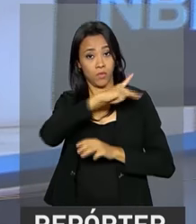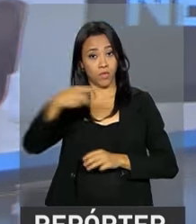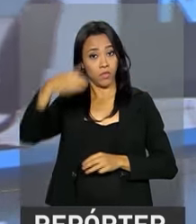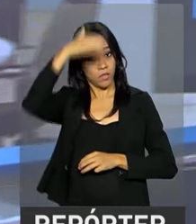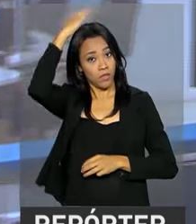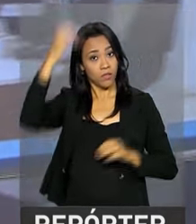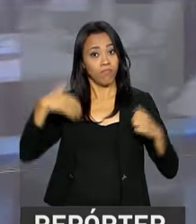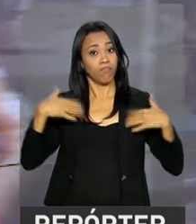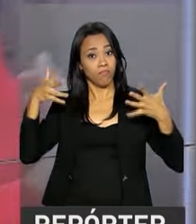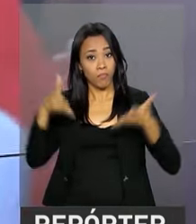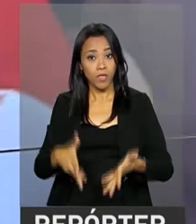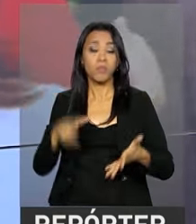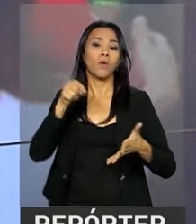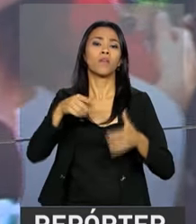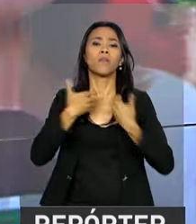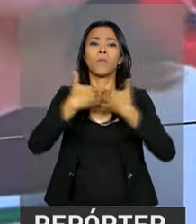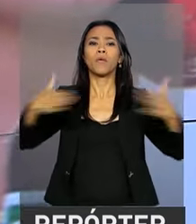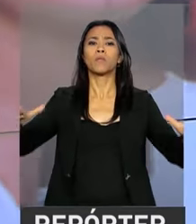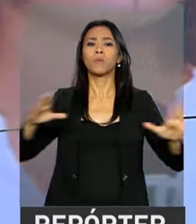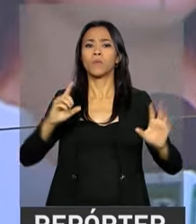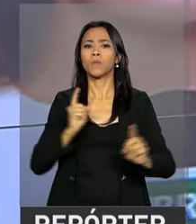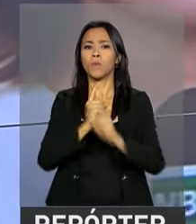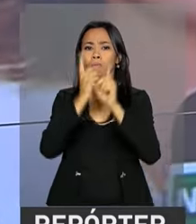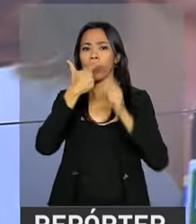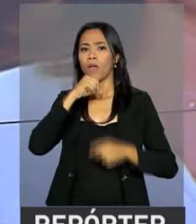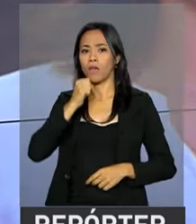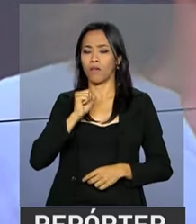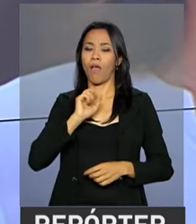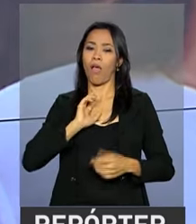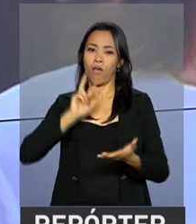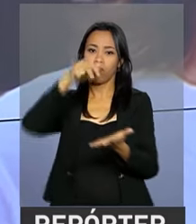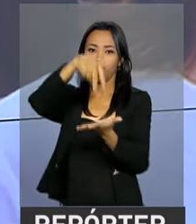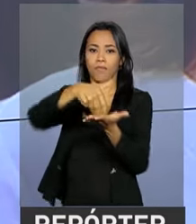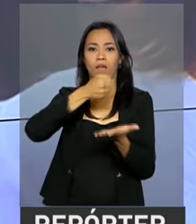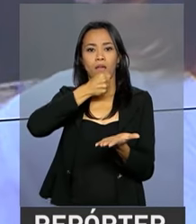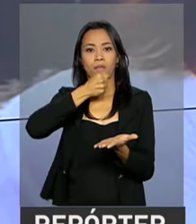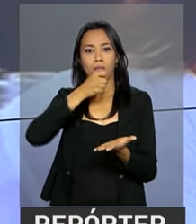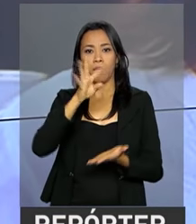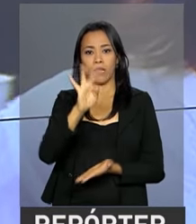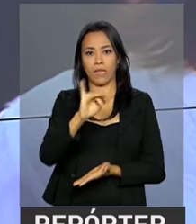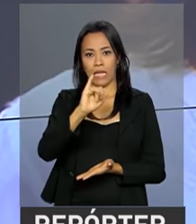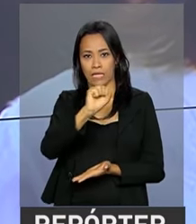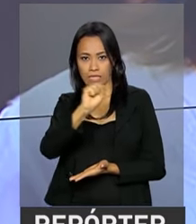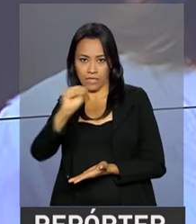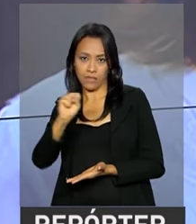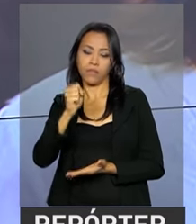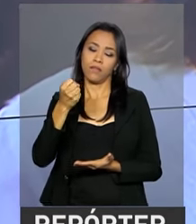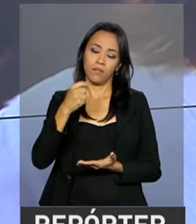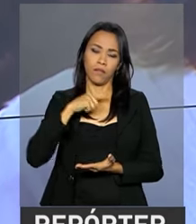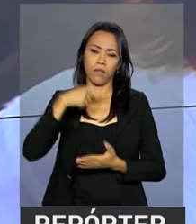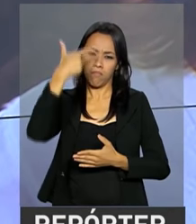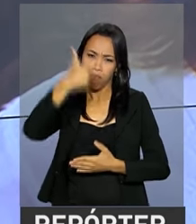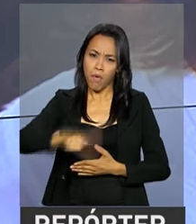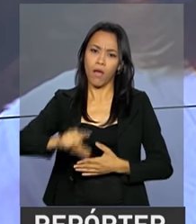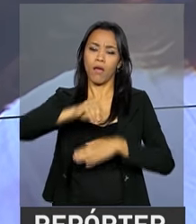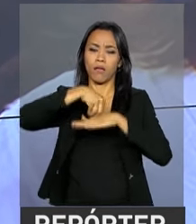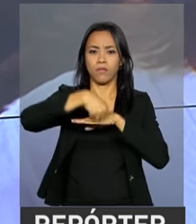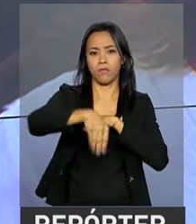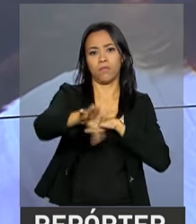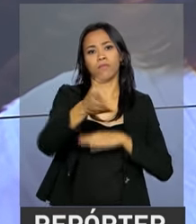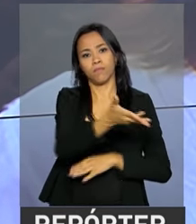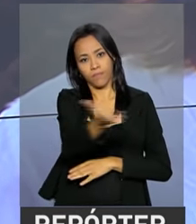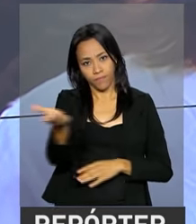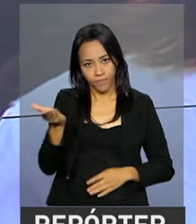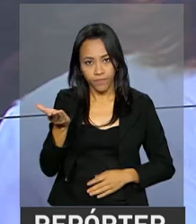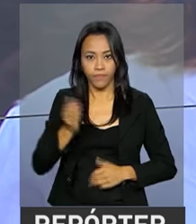Quem acompanhou essa abertura foi a repórter Thaísa Dias, que está lá no local do evento e tem mais informações para a gente ao vivo. Oi, Thaísa.